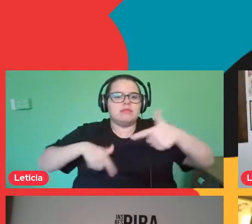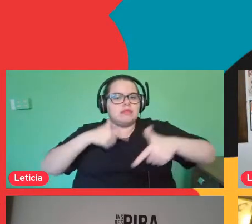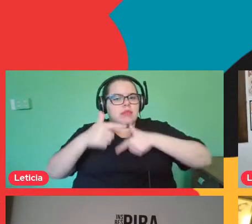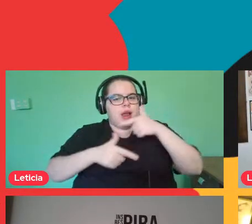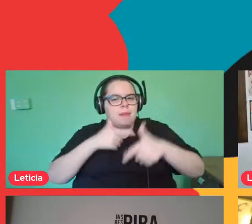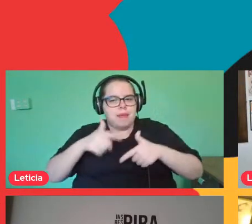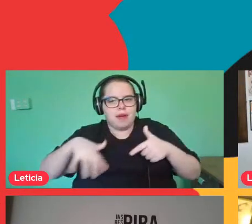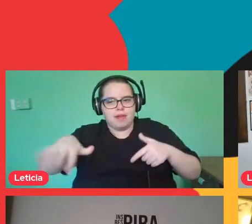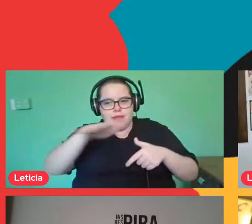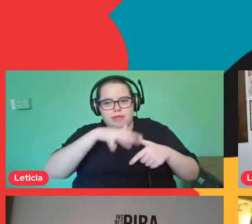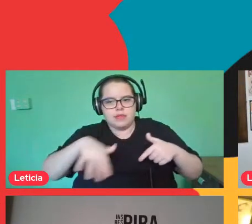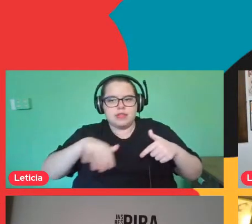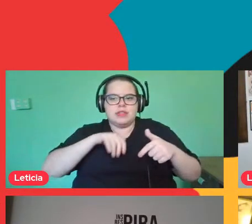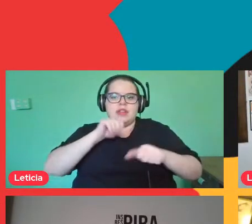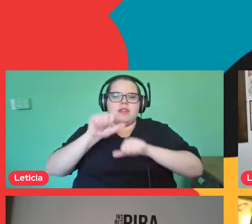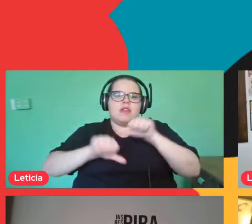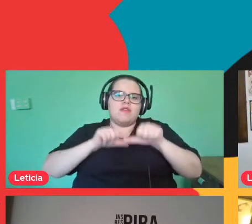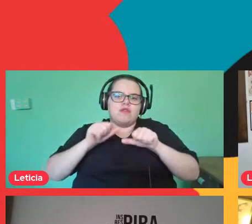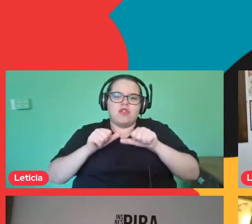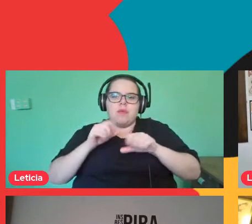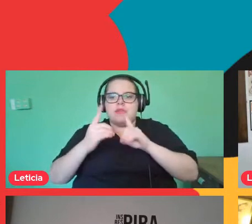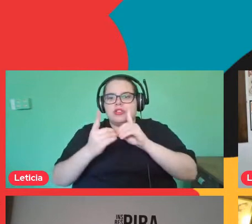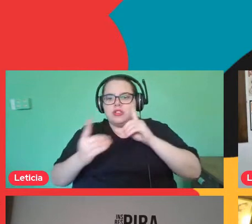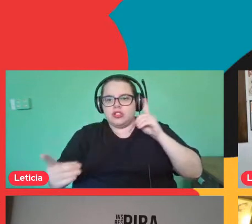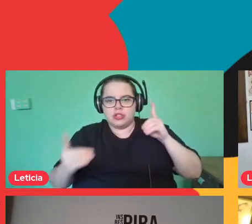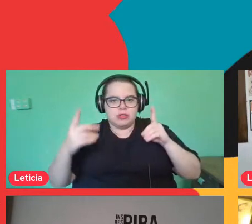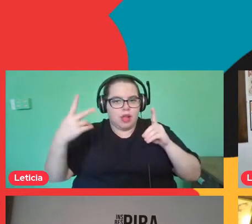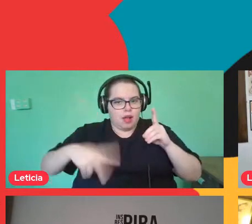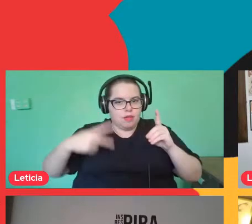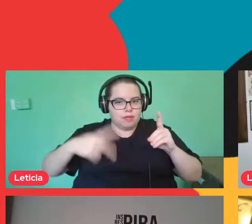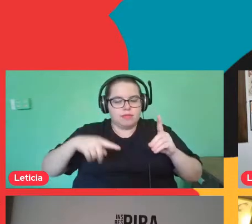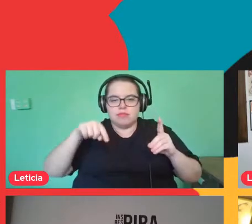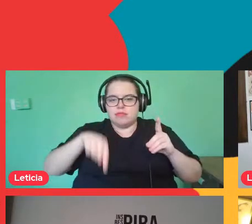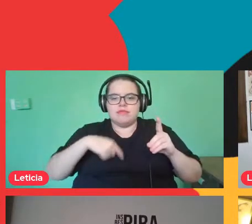com transformação digital aqui e